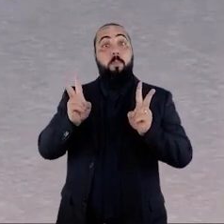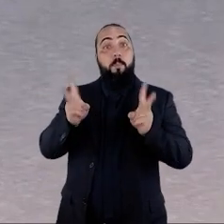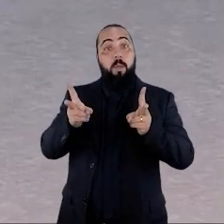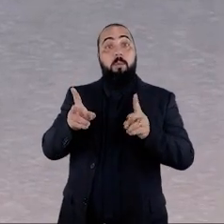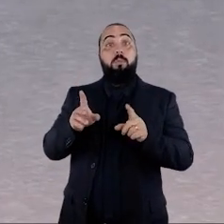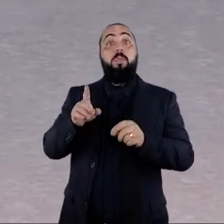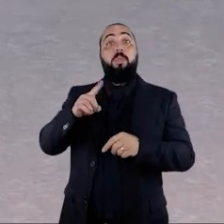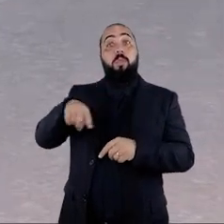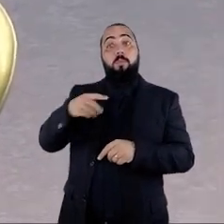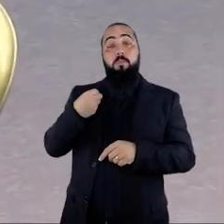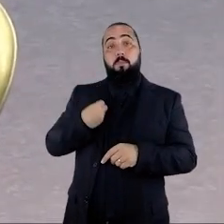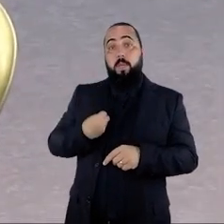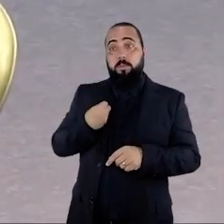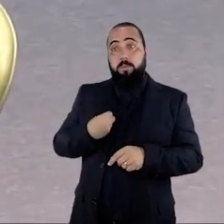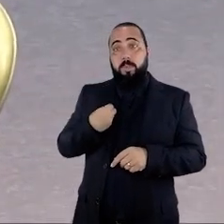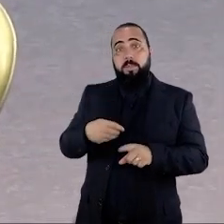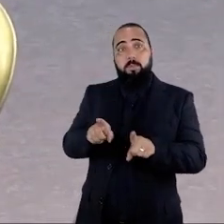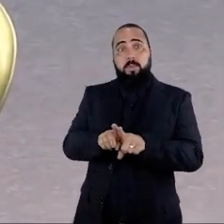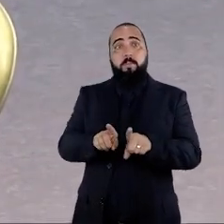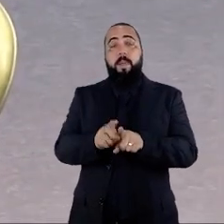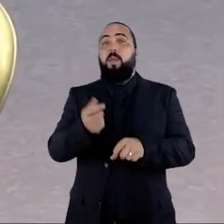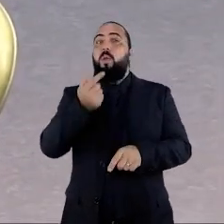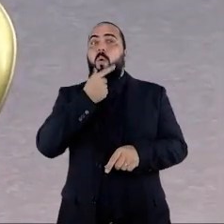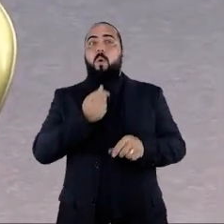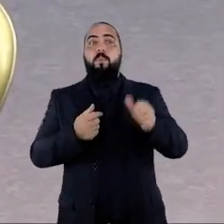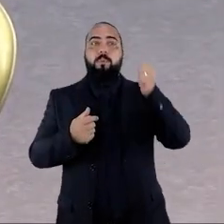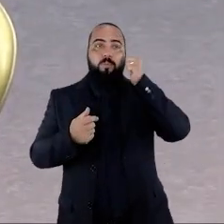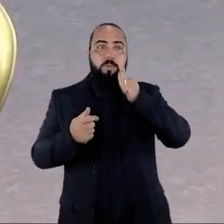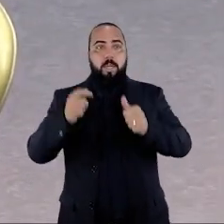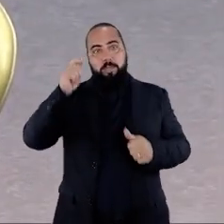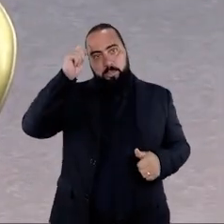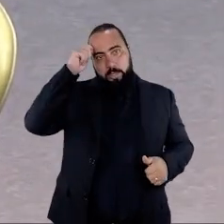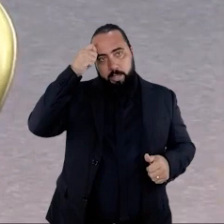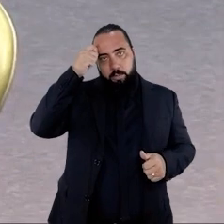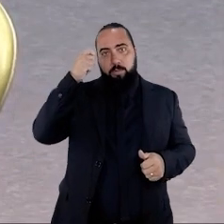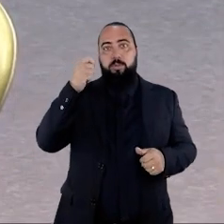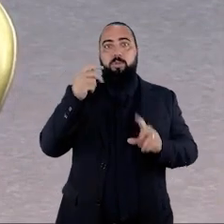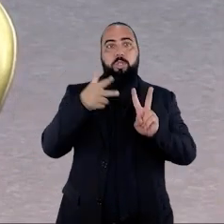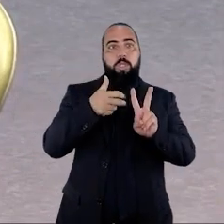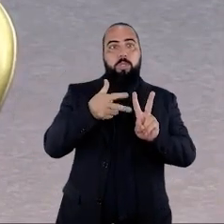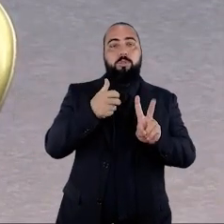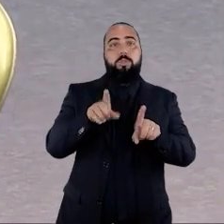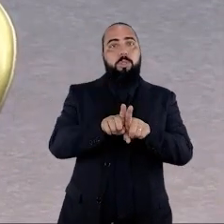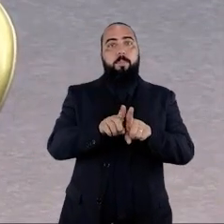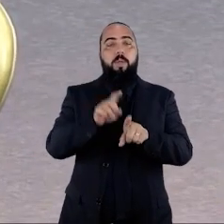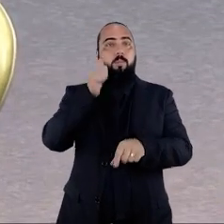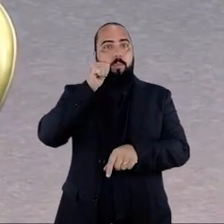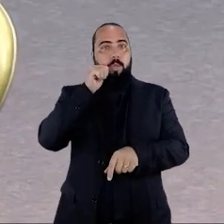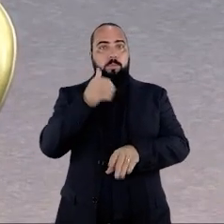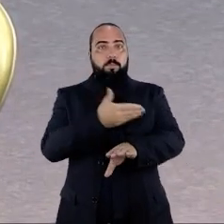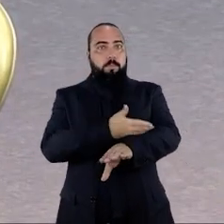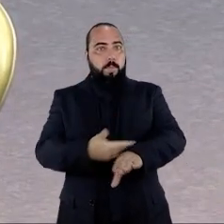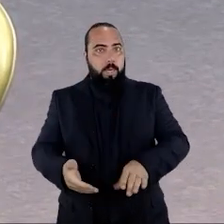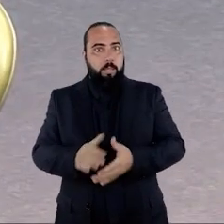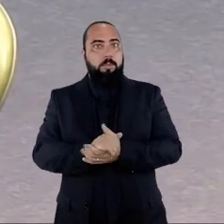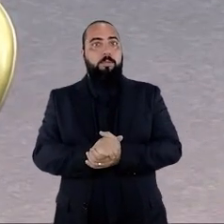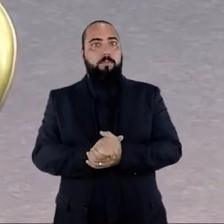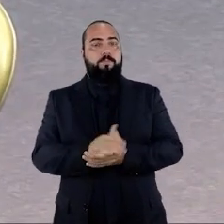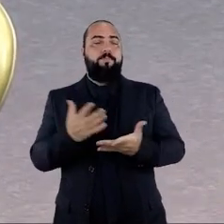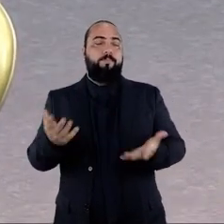de permanência dessa participação de homens e mulheres negras, indígenas e também mulheres